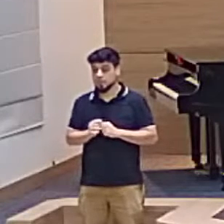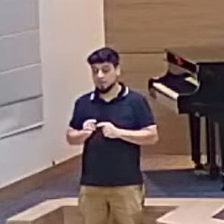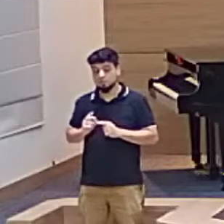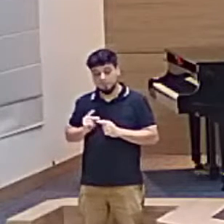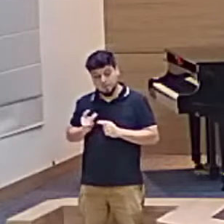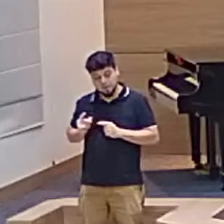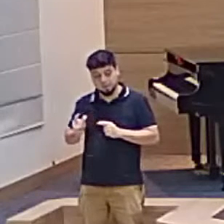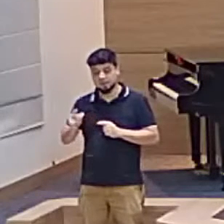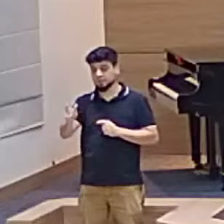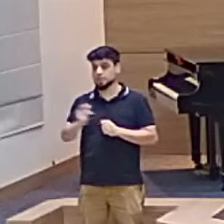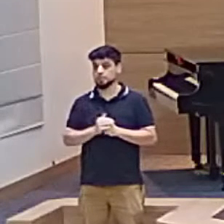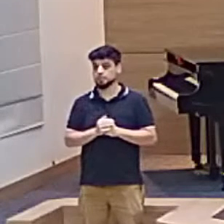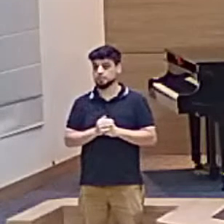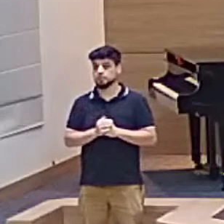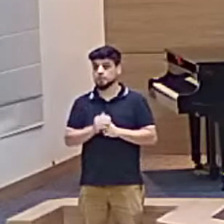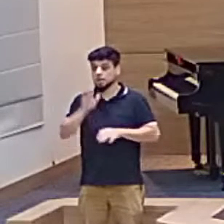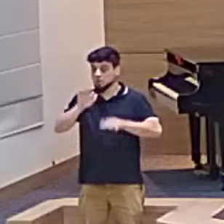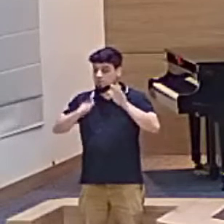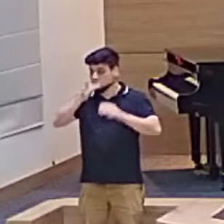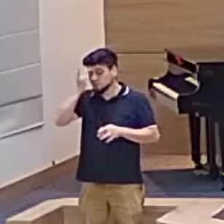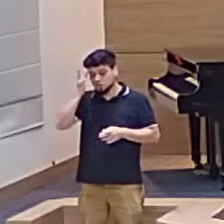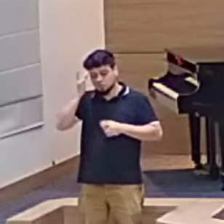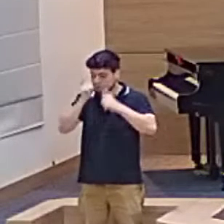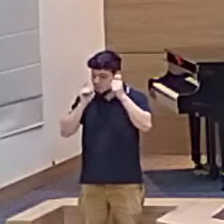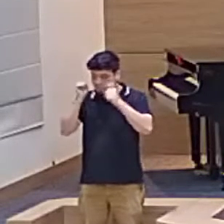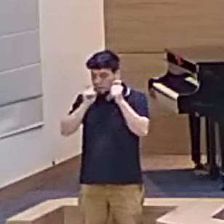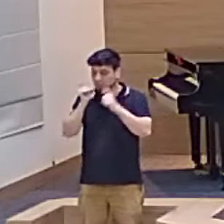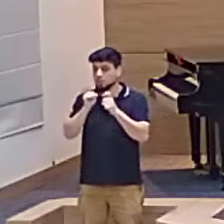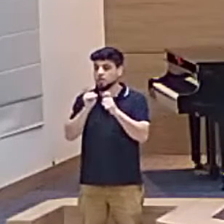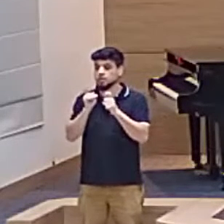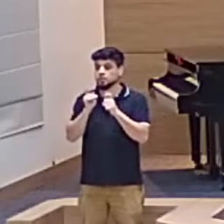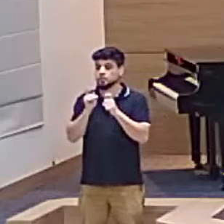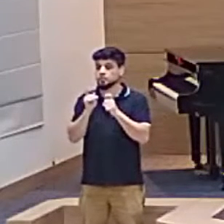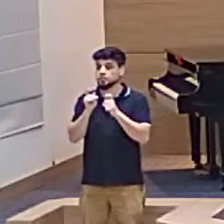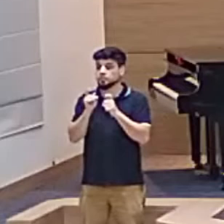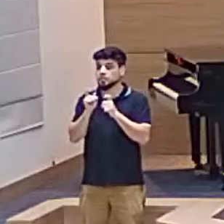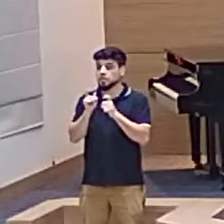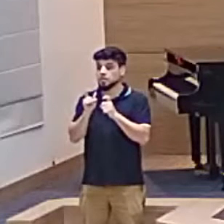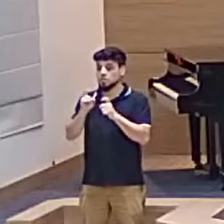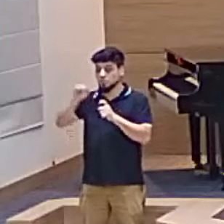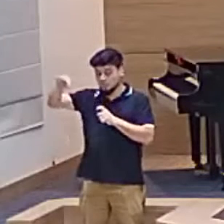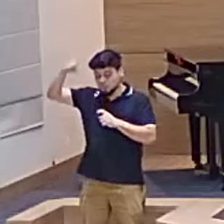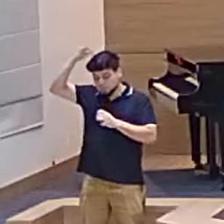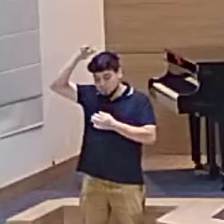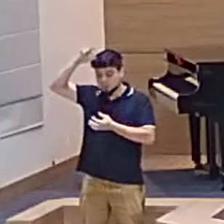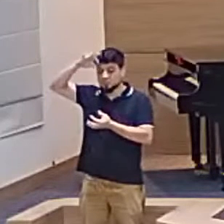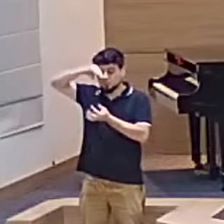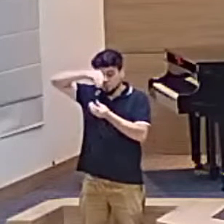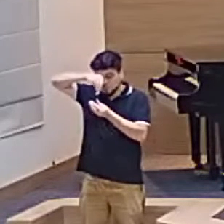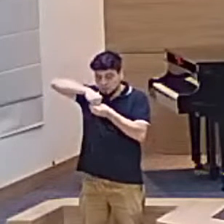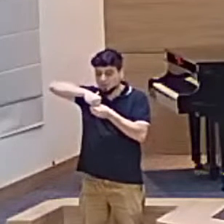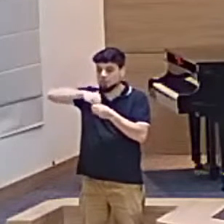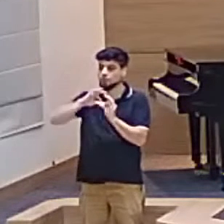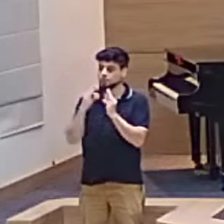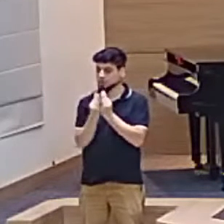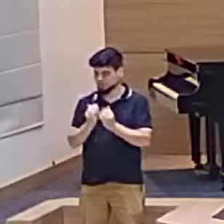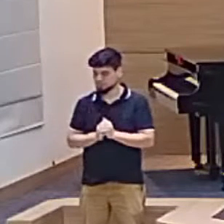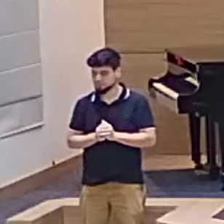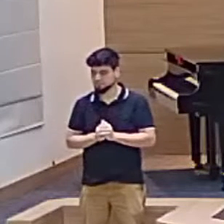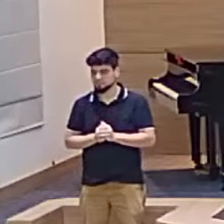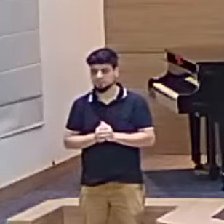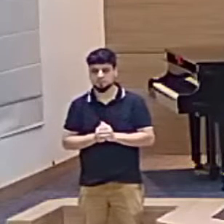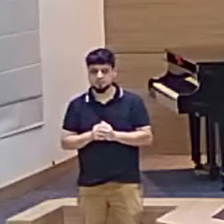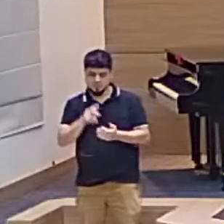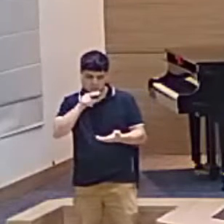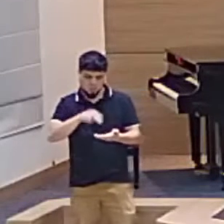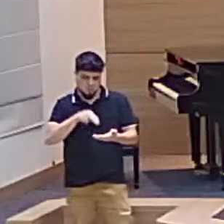estão se preocupando com a qualidade de vida espiritual da sua família e eu fico olhando para alguns textos da